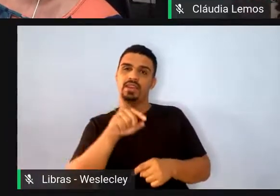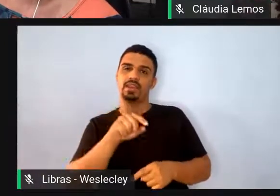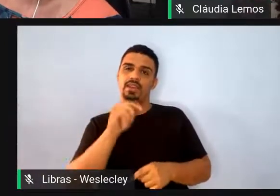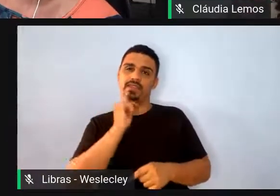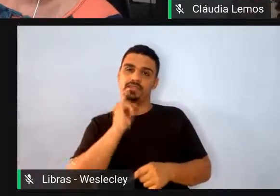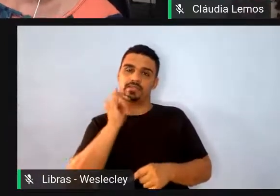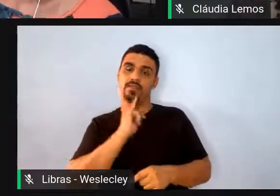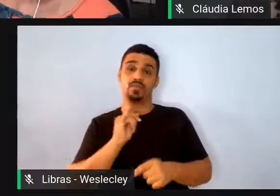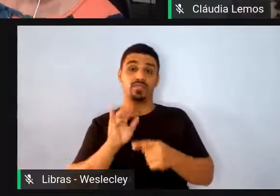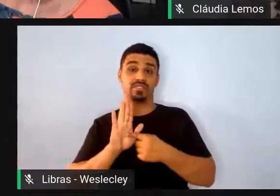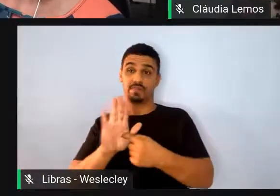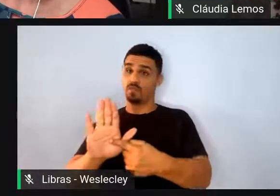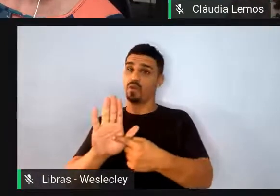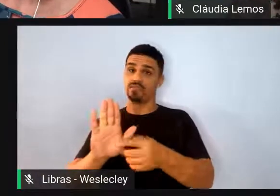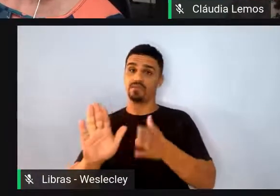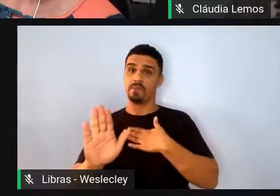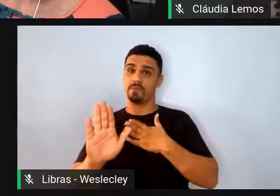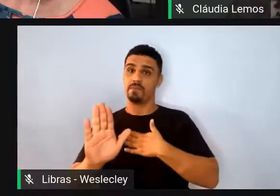outro lado,